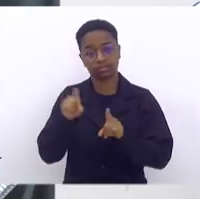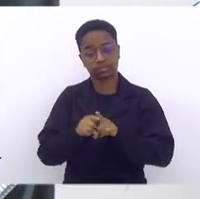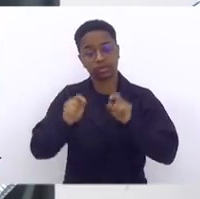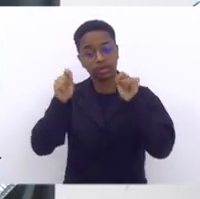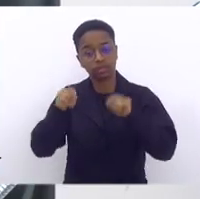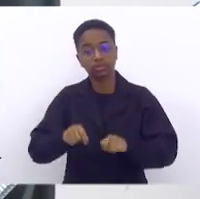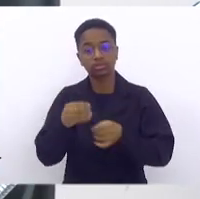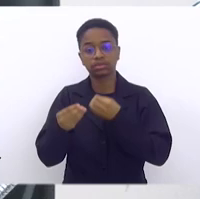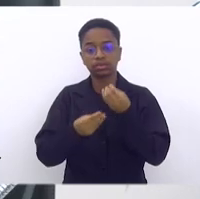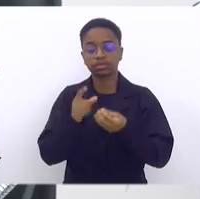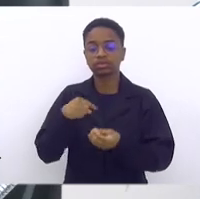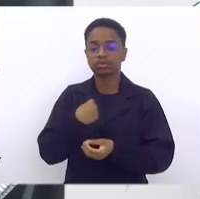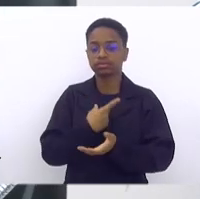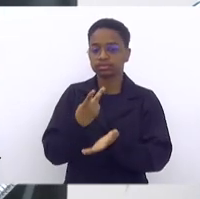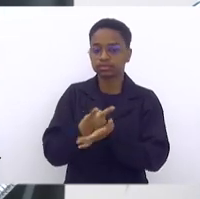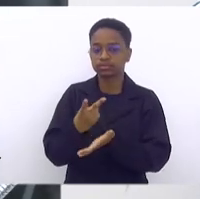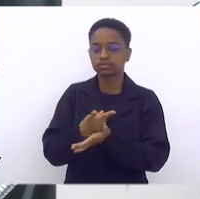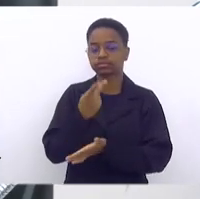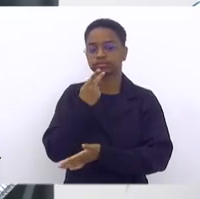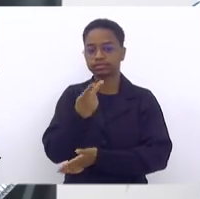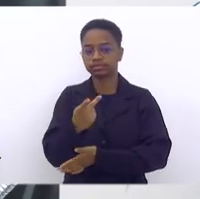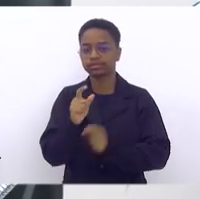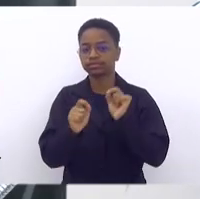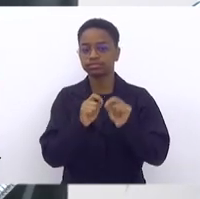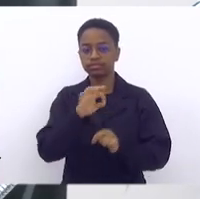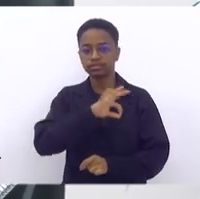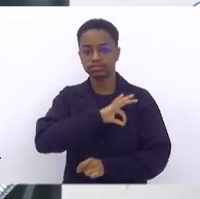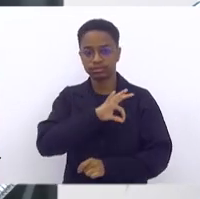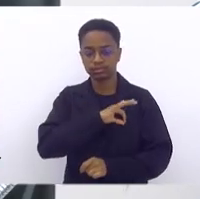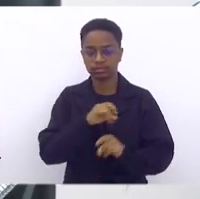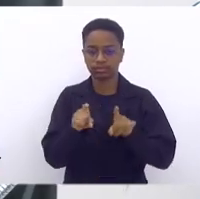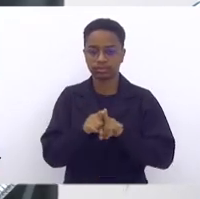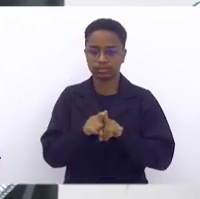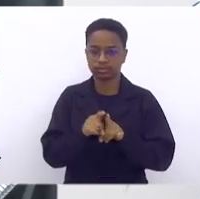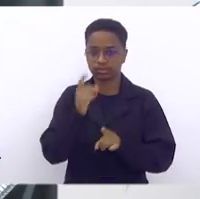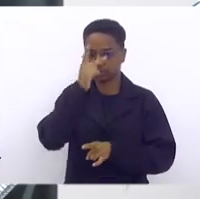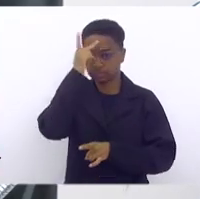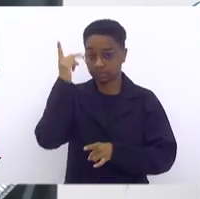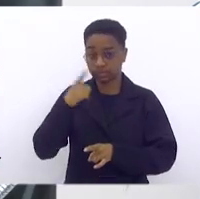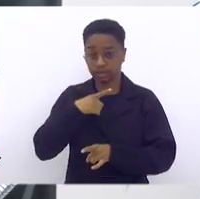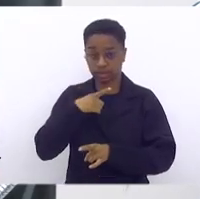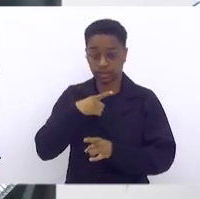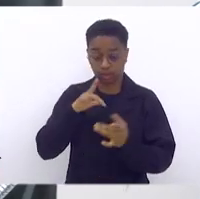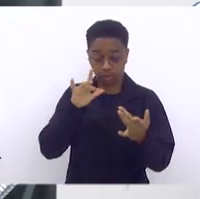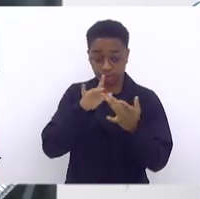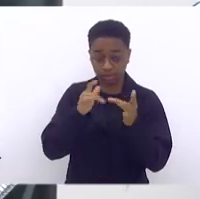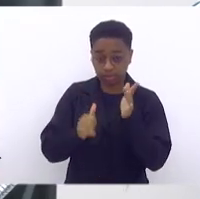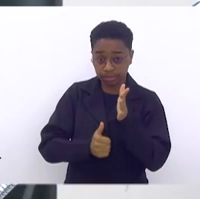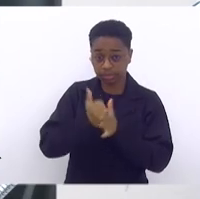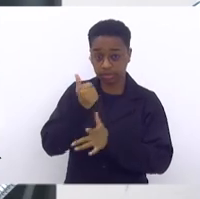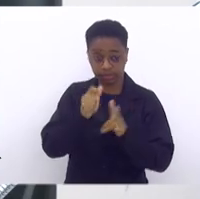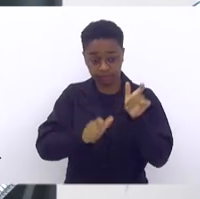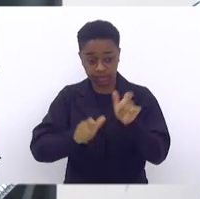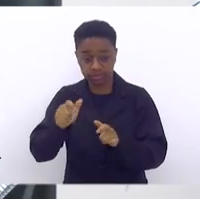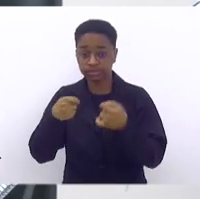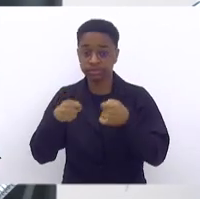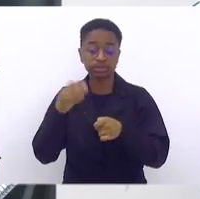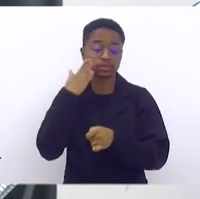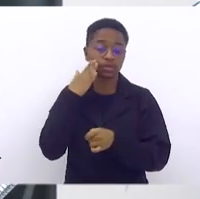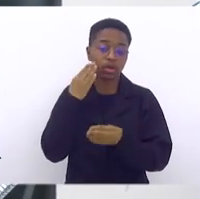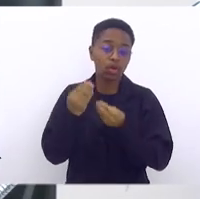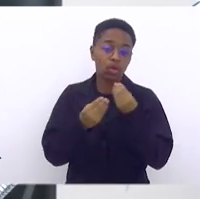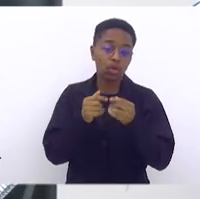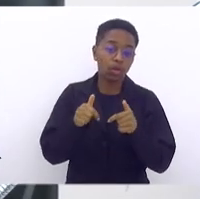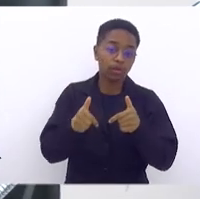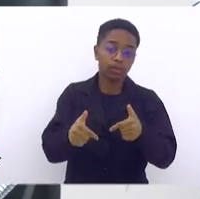está batendo nisso toda hora também, para que os policiais, as pessoas que têm um primeiro contato com a vítima, saibam como lidar, para que não afastem mais